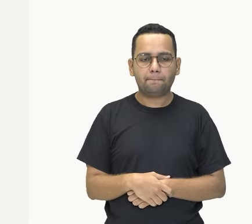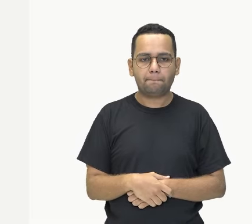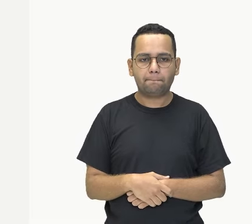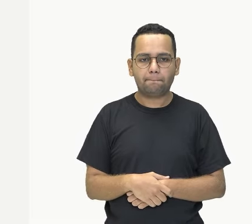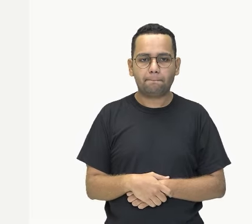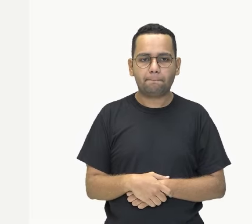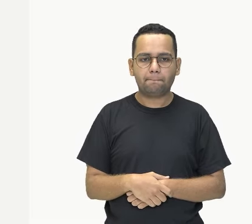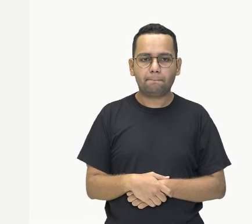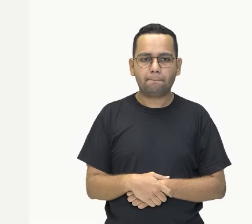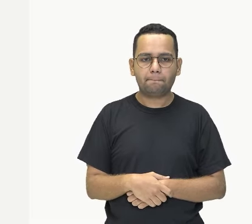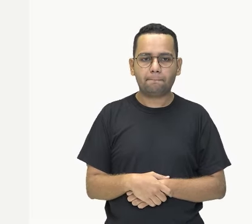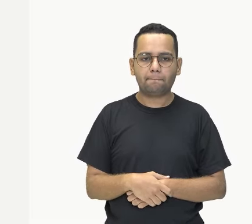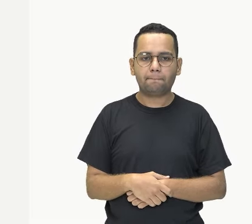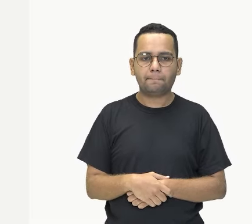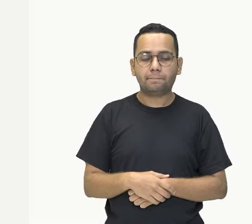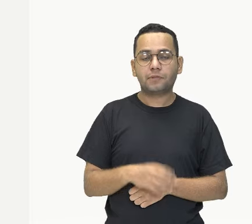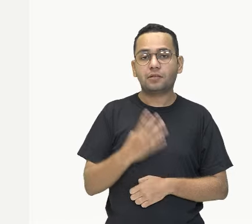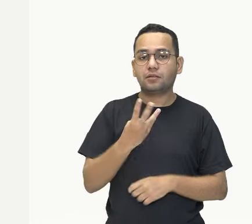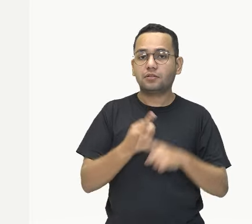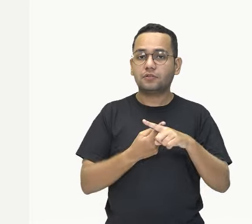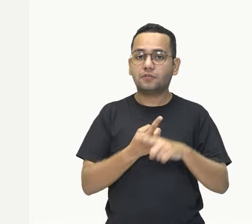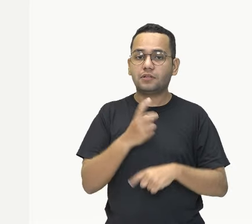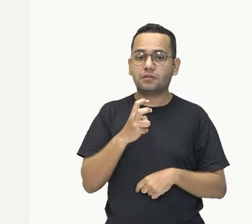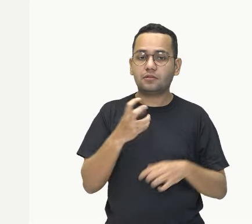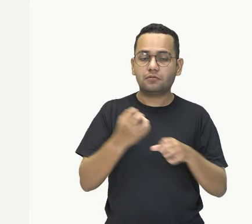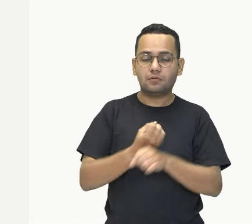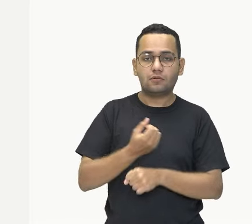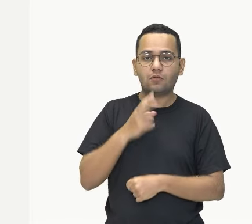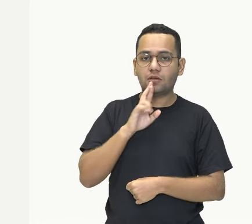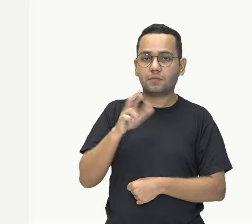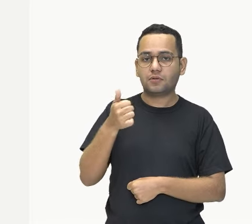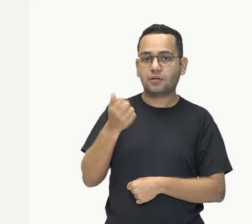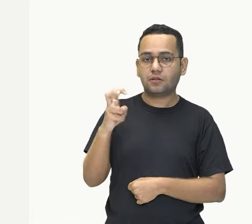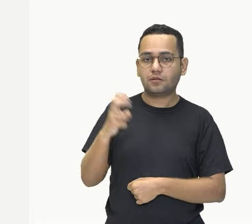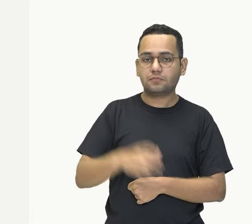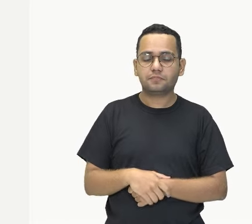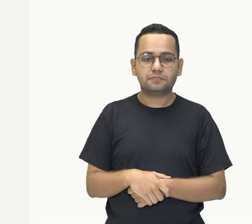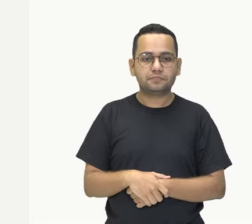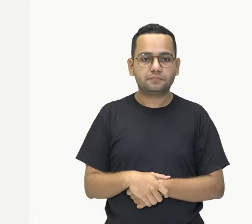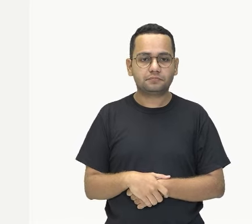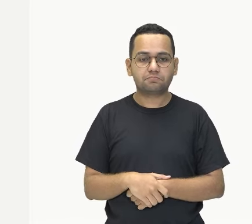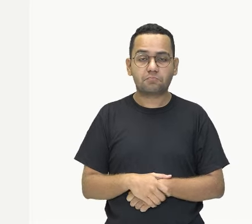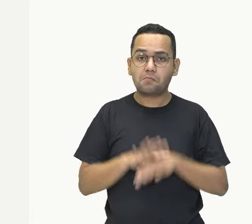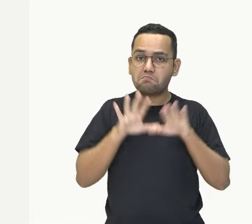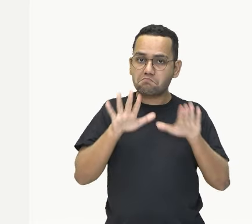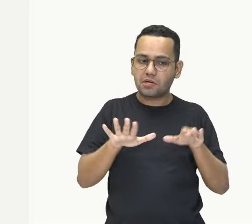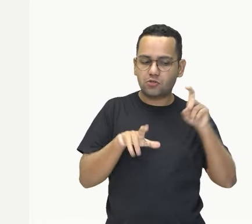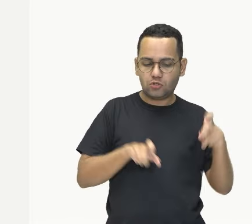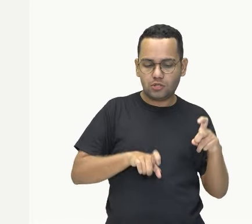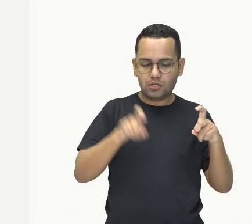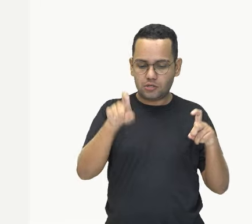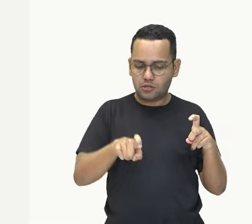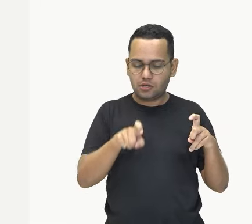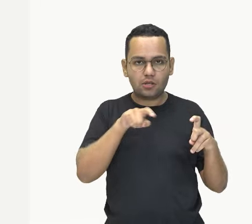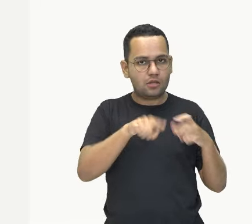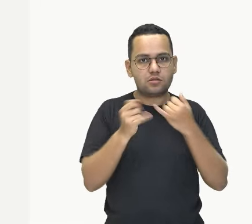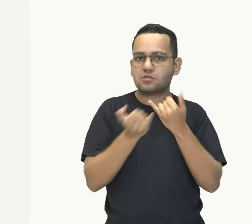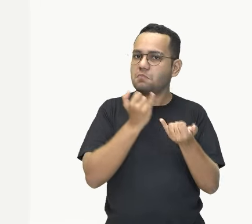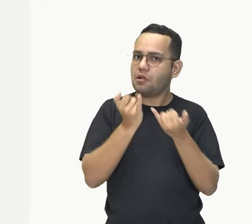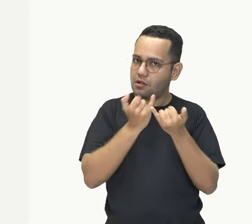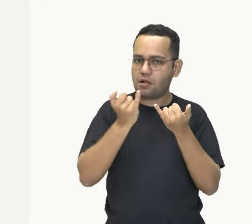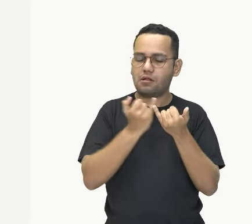Fazendo 3 vezes 5, 15. Agora, minha parte literal possui a